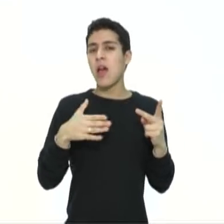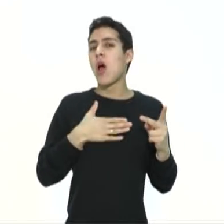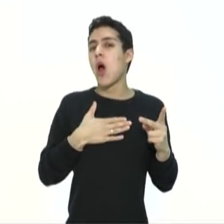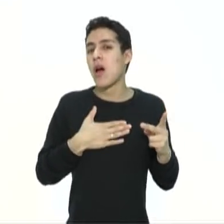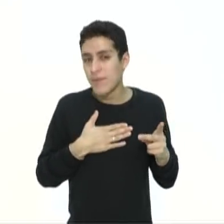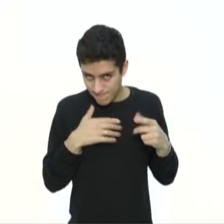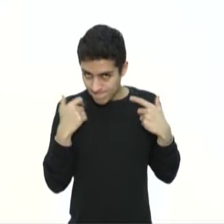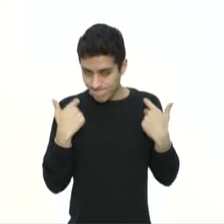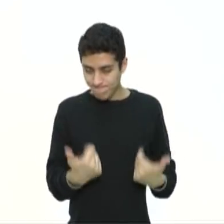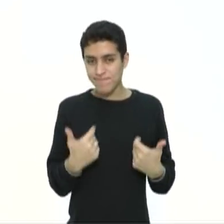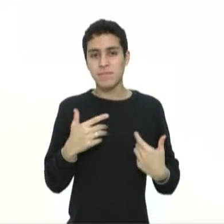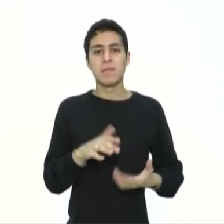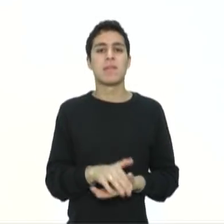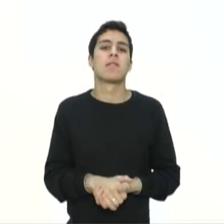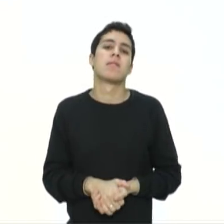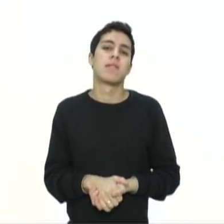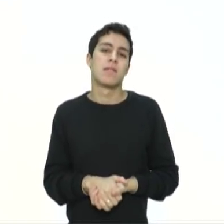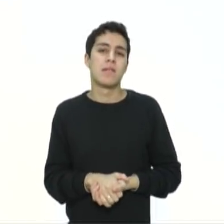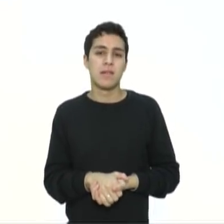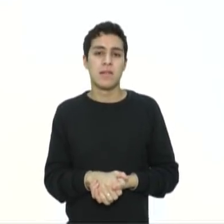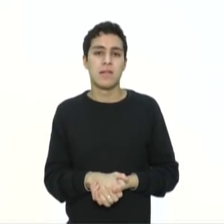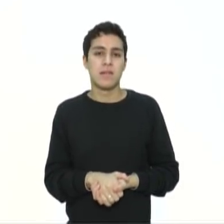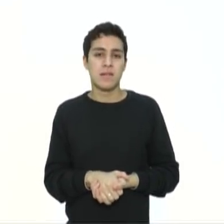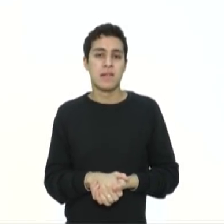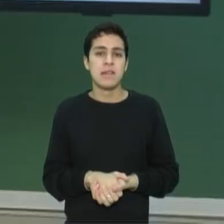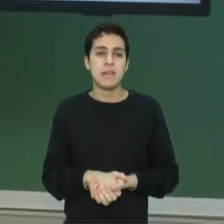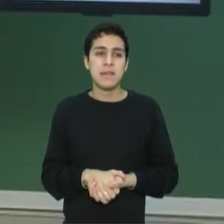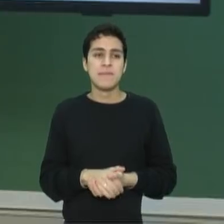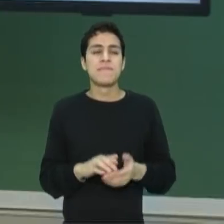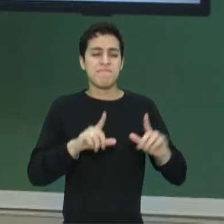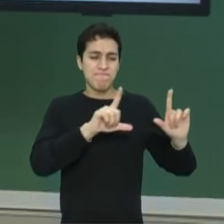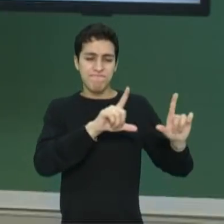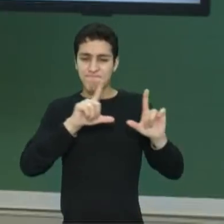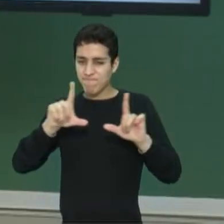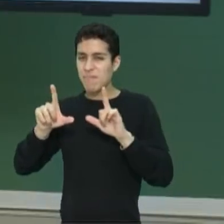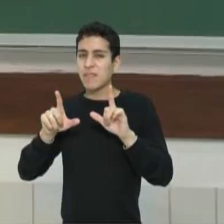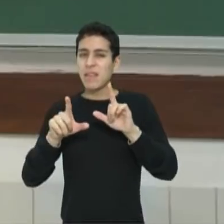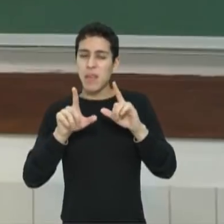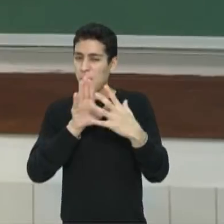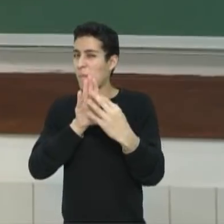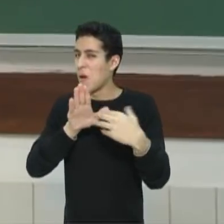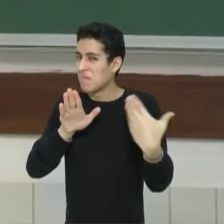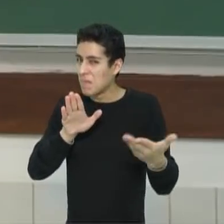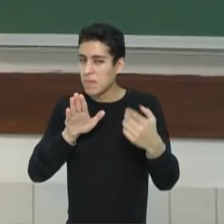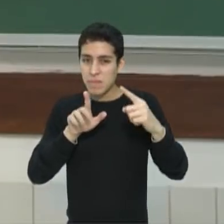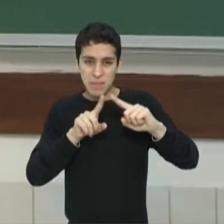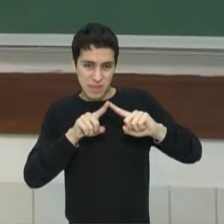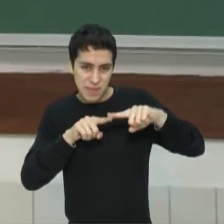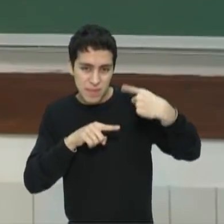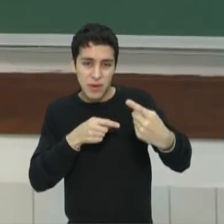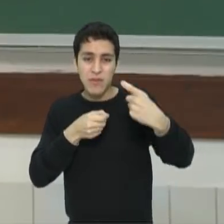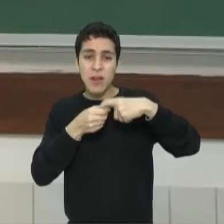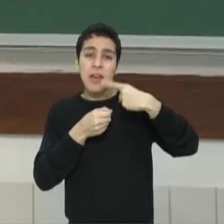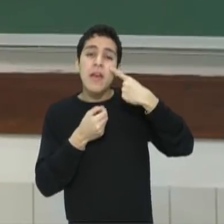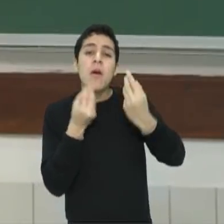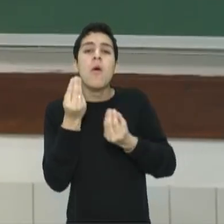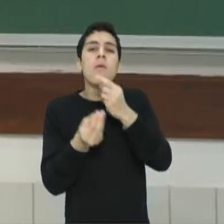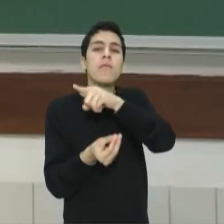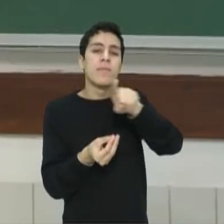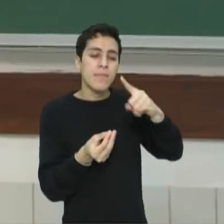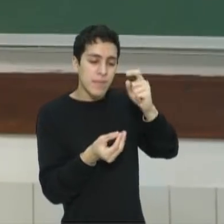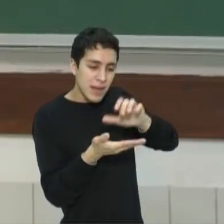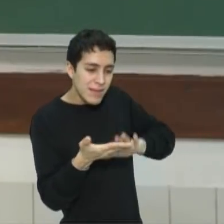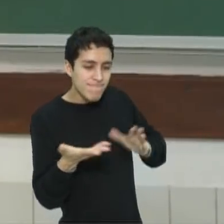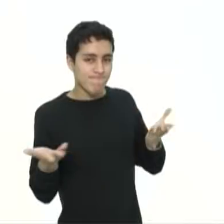gostar, ok? Vou deixar ali a tirinha de modelo e a gente retorna daqui a pouco para ver como ficou o primeiro exercício da nossa